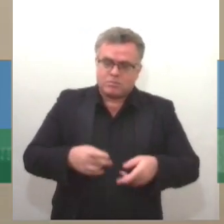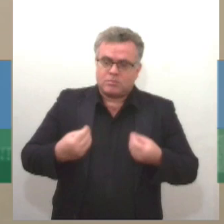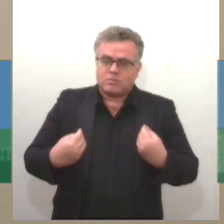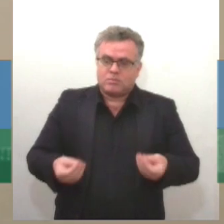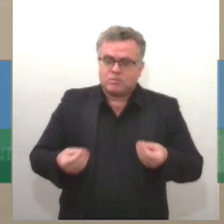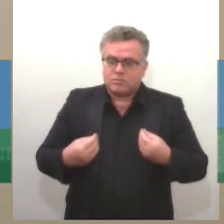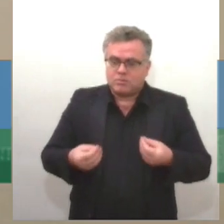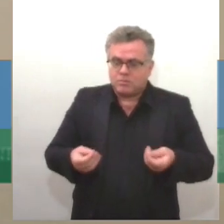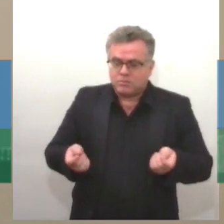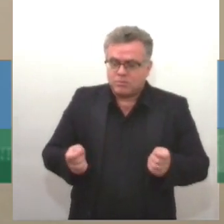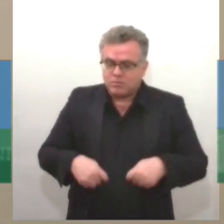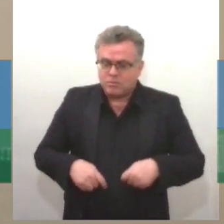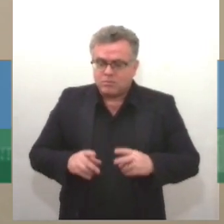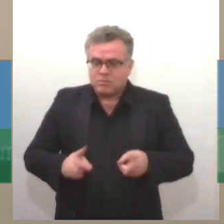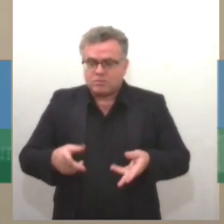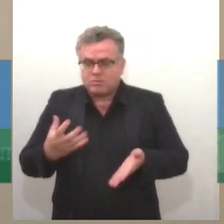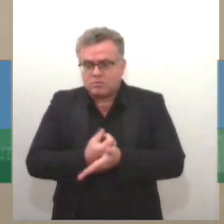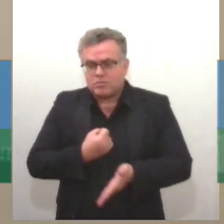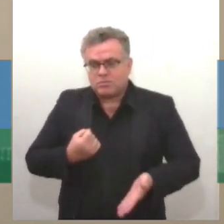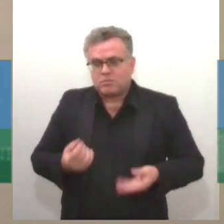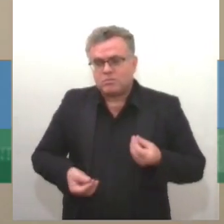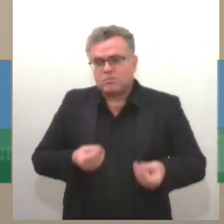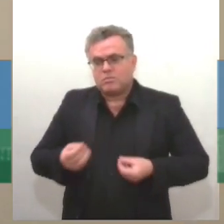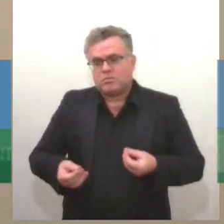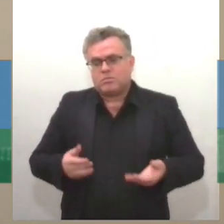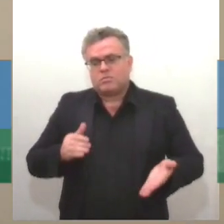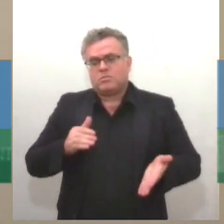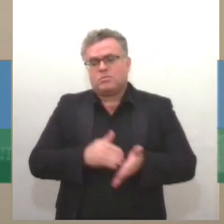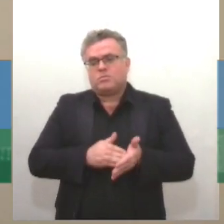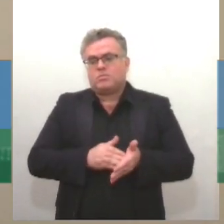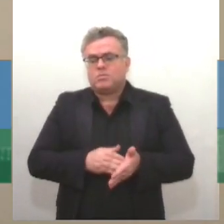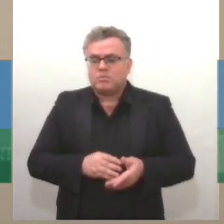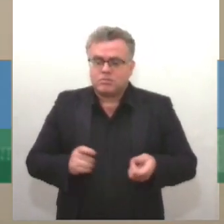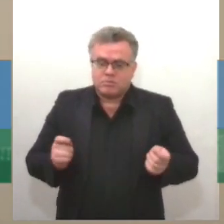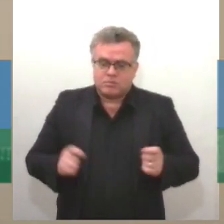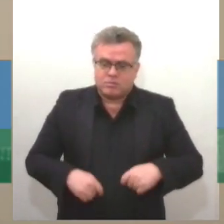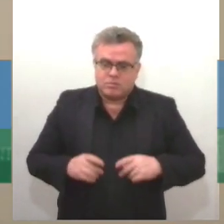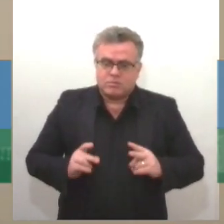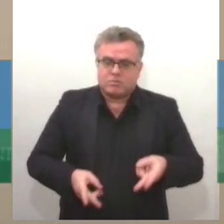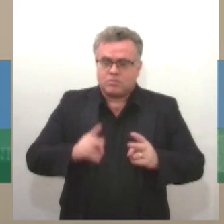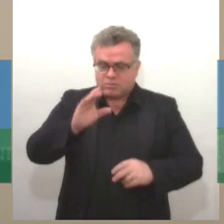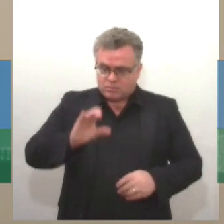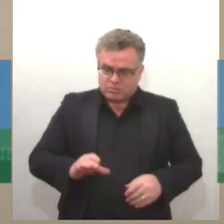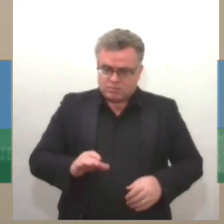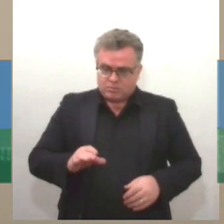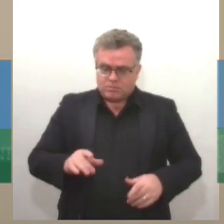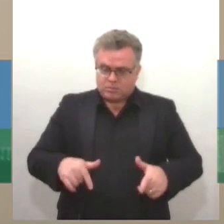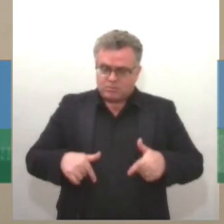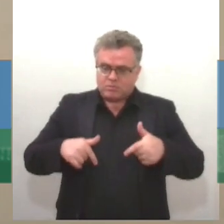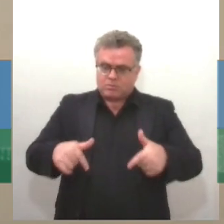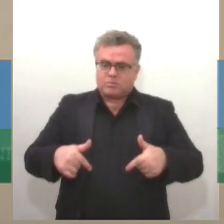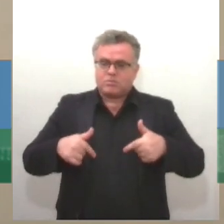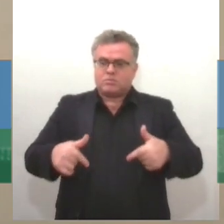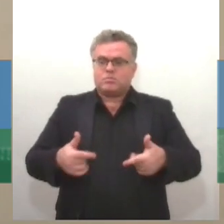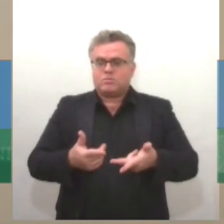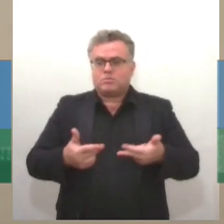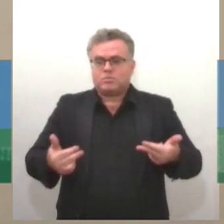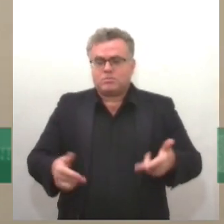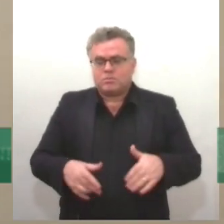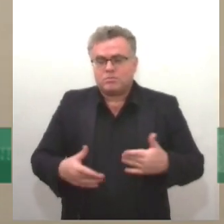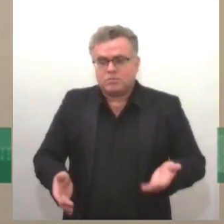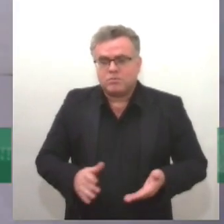pode salvaguardar, é a última proteção que a cidadania tem para buscar uma tutela efetiva. Olha, antes da